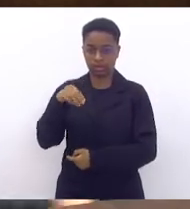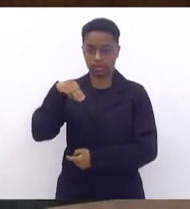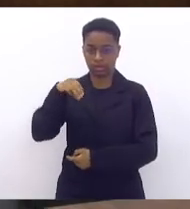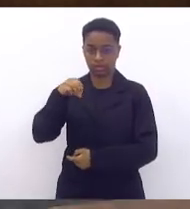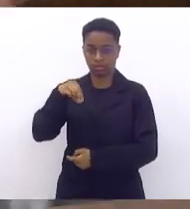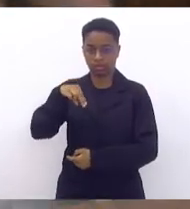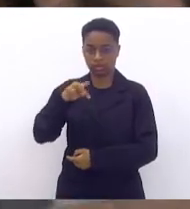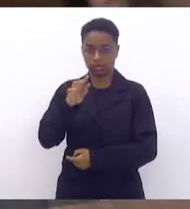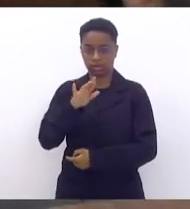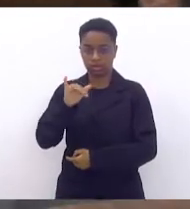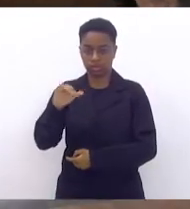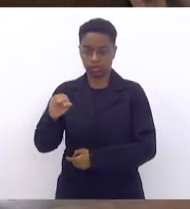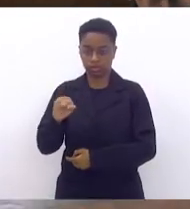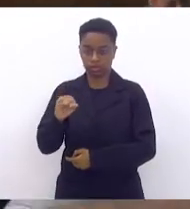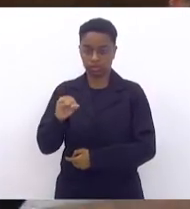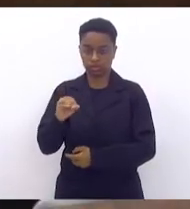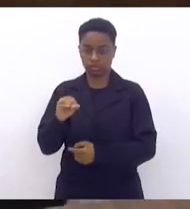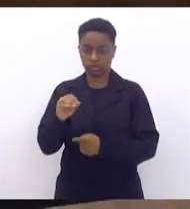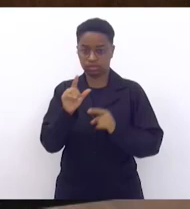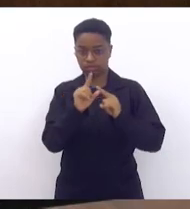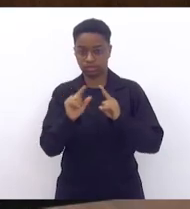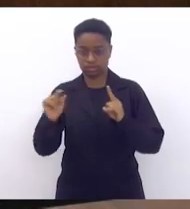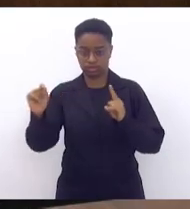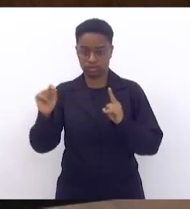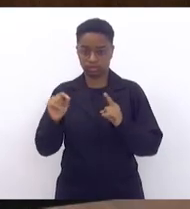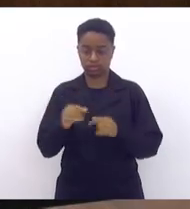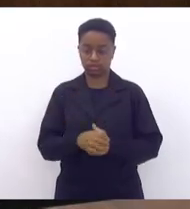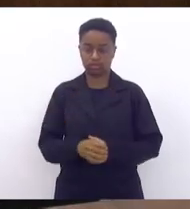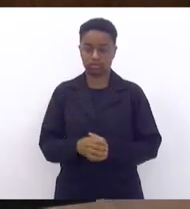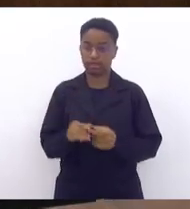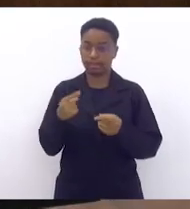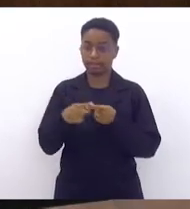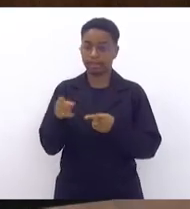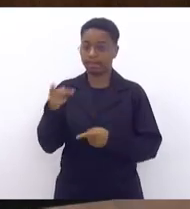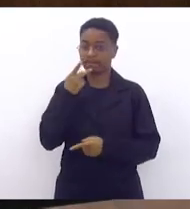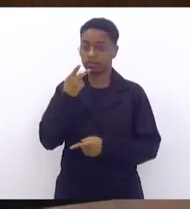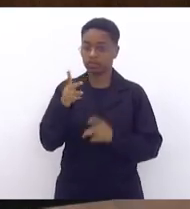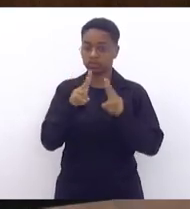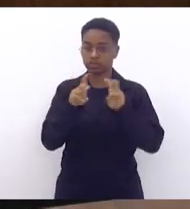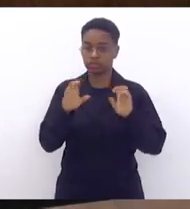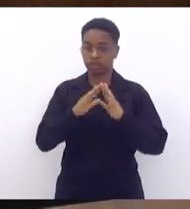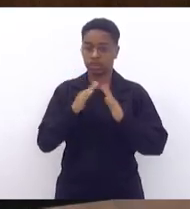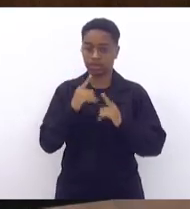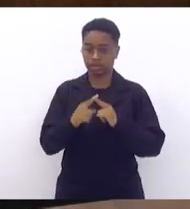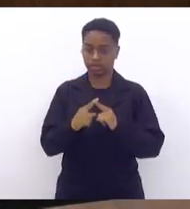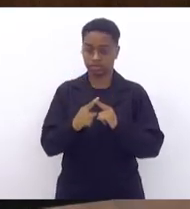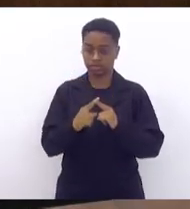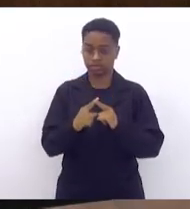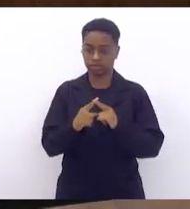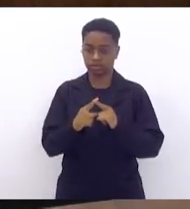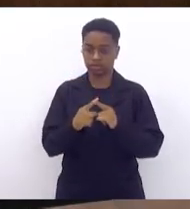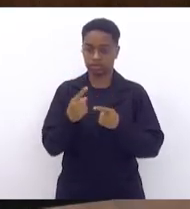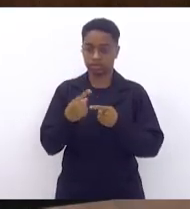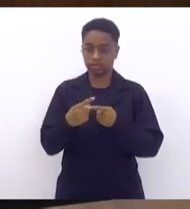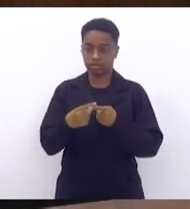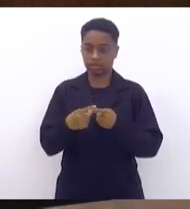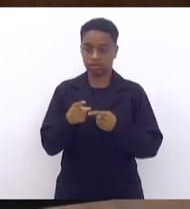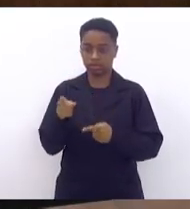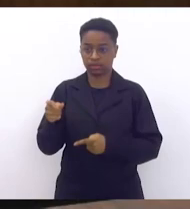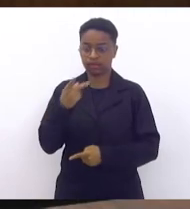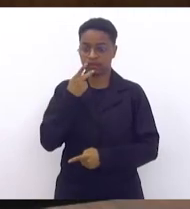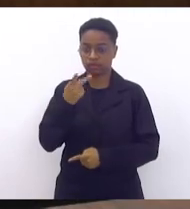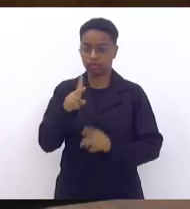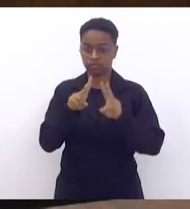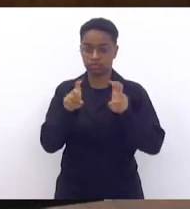que não se encontra, quando ela citou a igreja, quando ela citou a